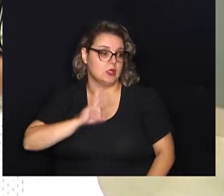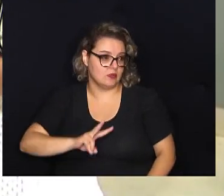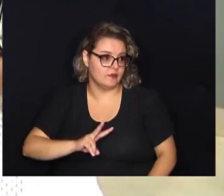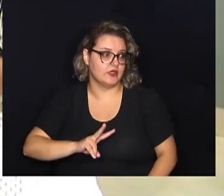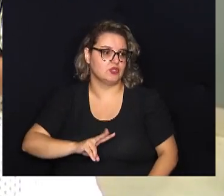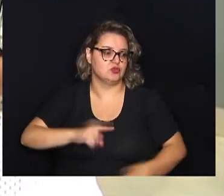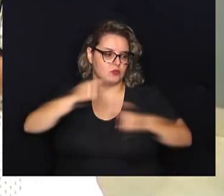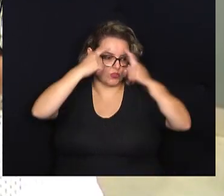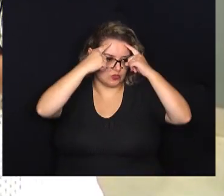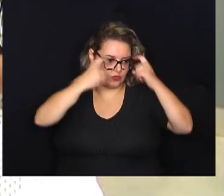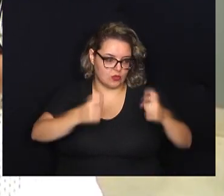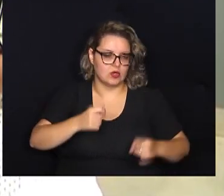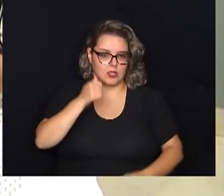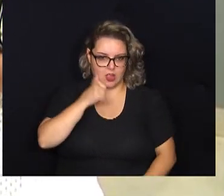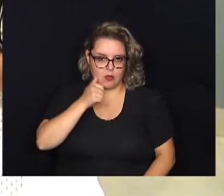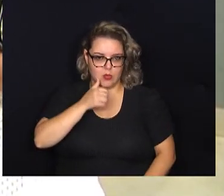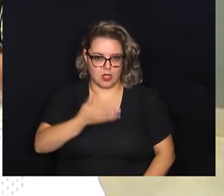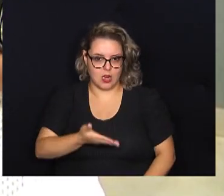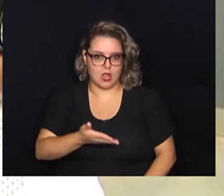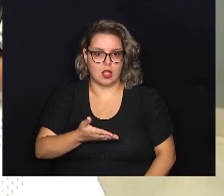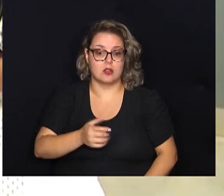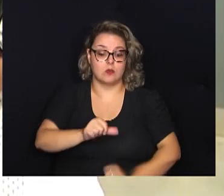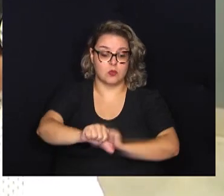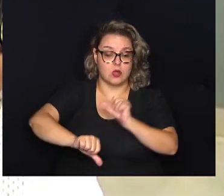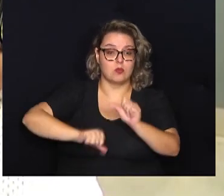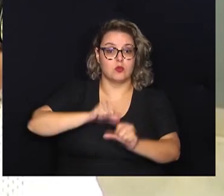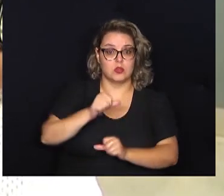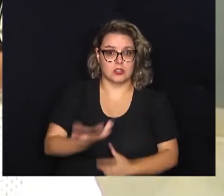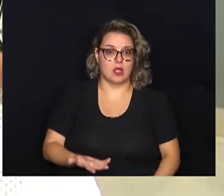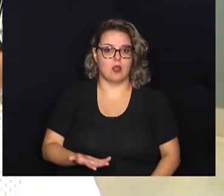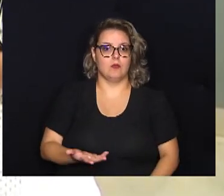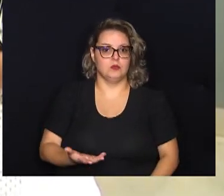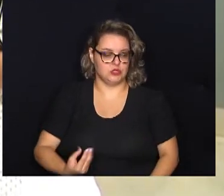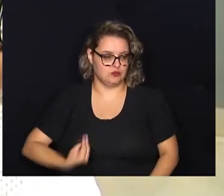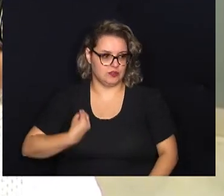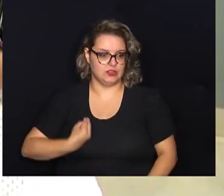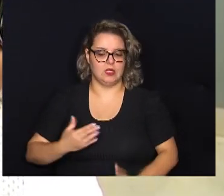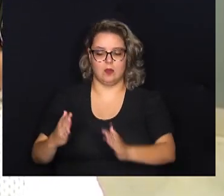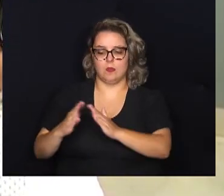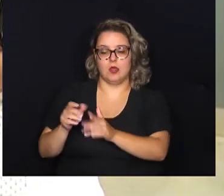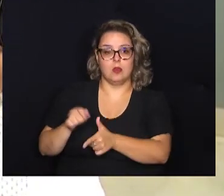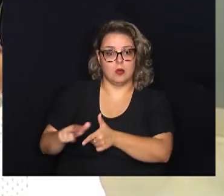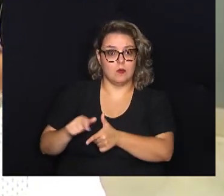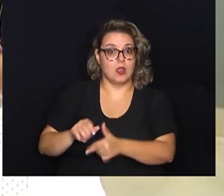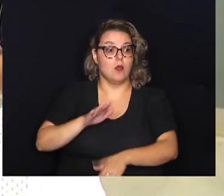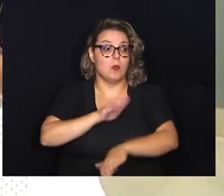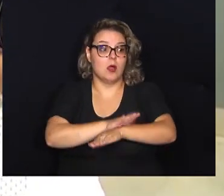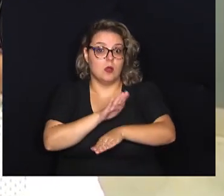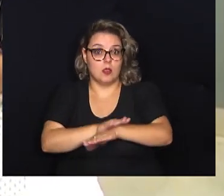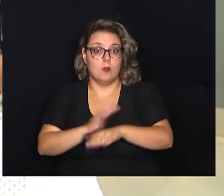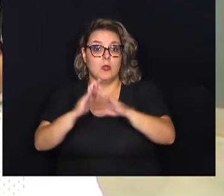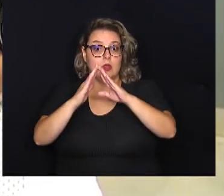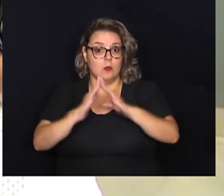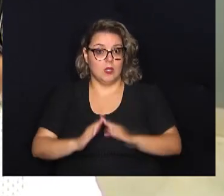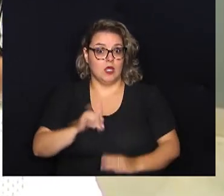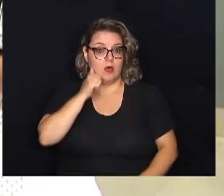auxílio que possibilita ela alugar um espaço para moradia. Então é um auxílio destinado para a moradia da mulher vítima de violência,